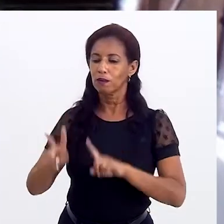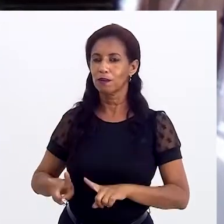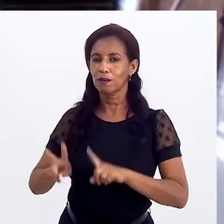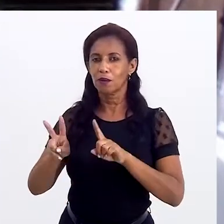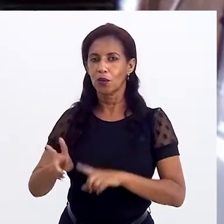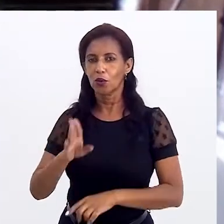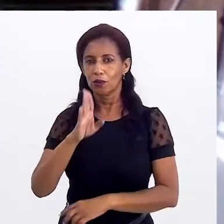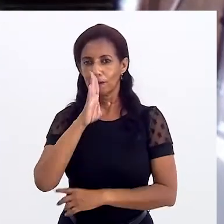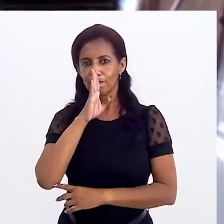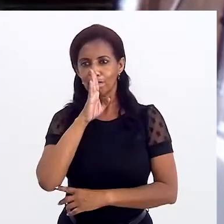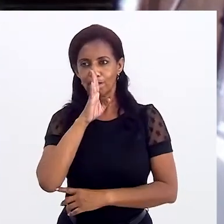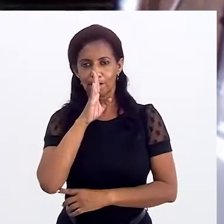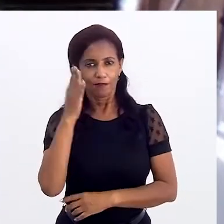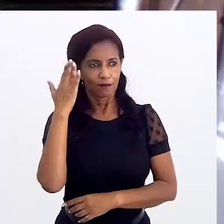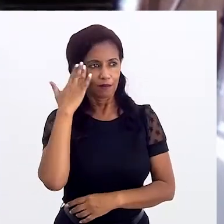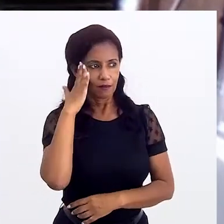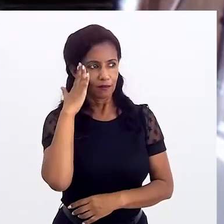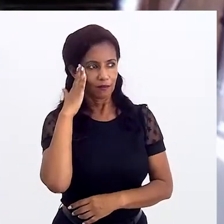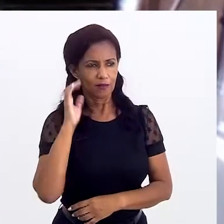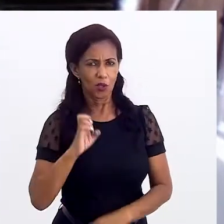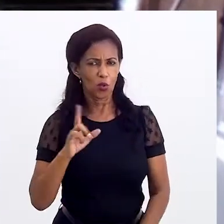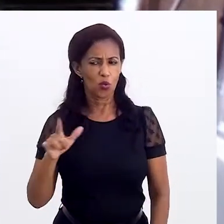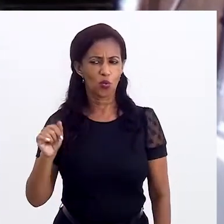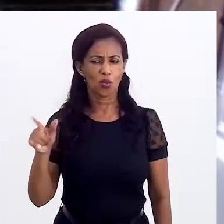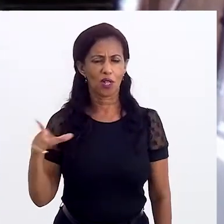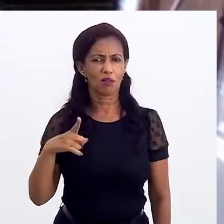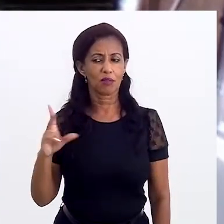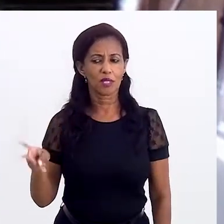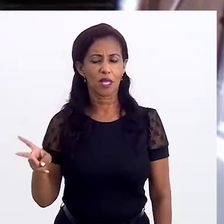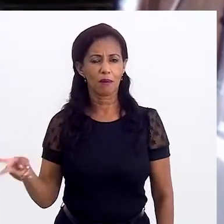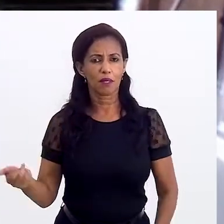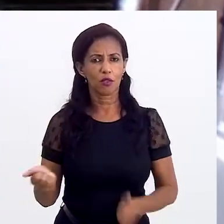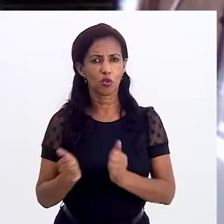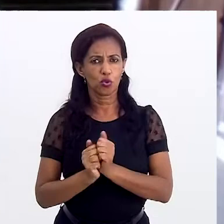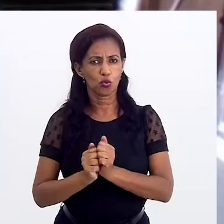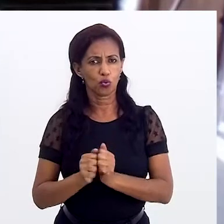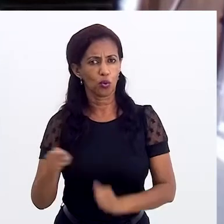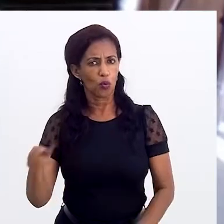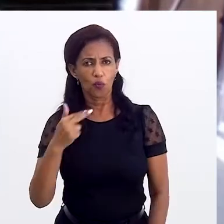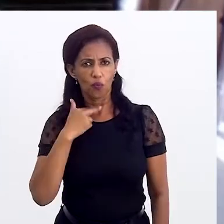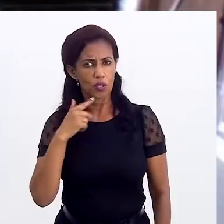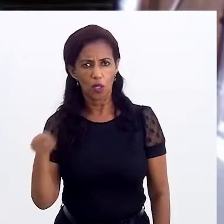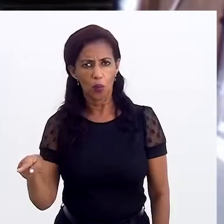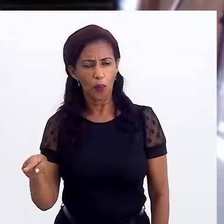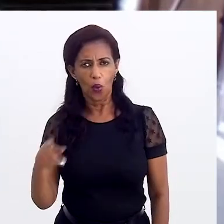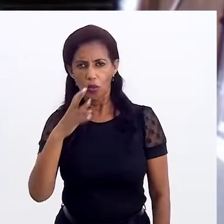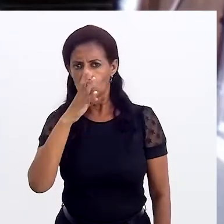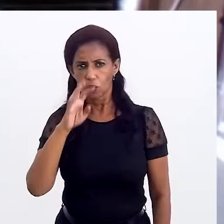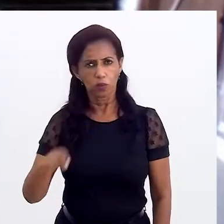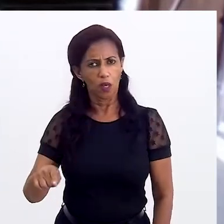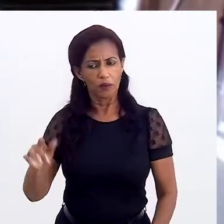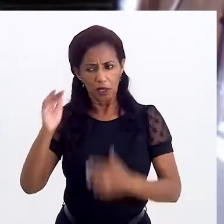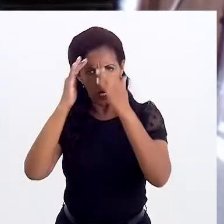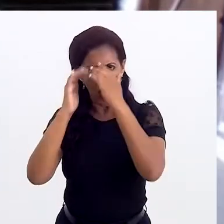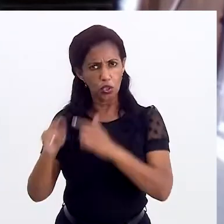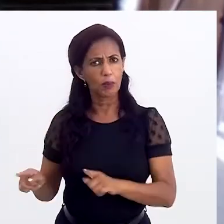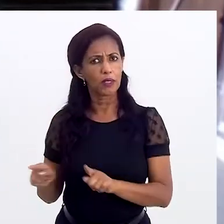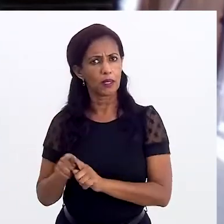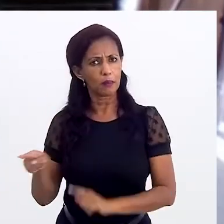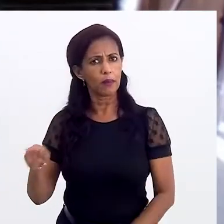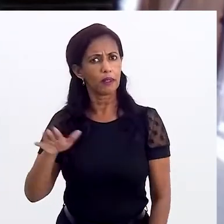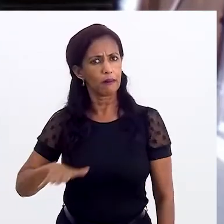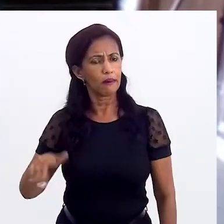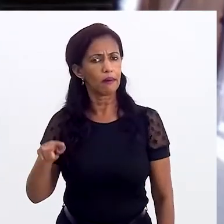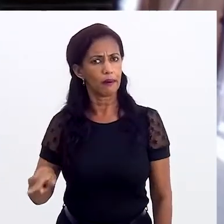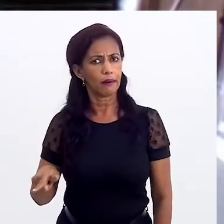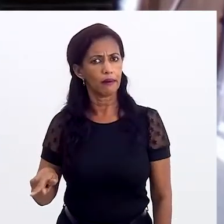completamente de cima a baixo, e o cara entendia, ela dizia, o Cleiton sempre tem alguém do lado dele, você não pode maltratá-lo, você tem que